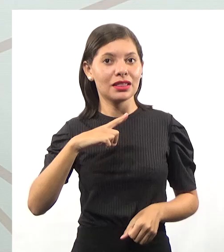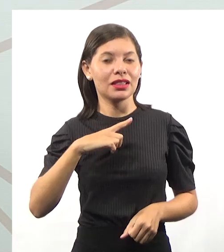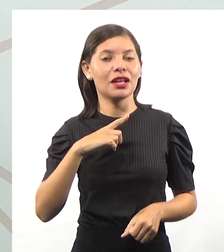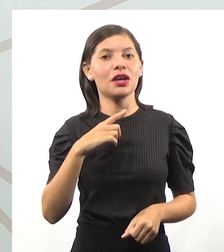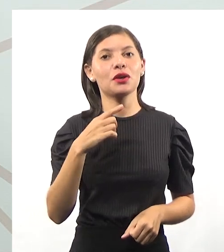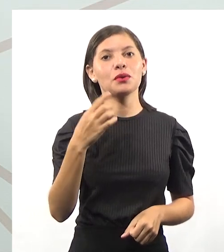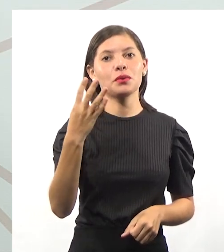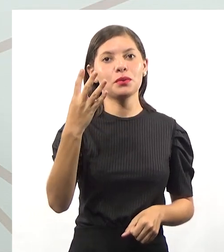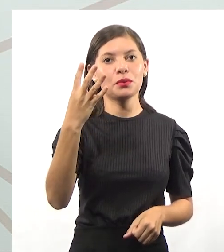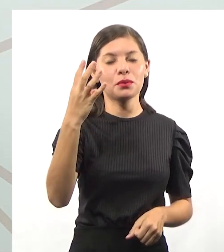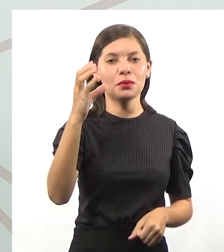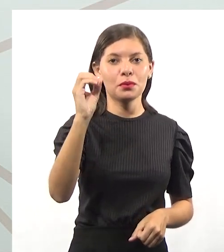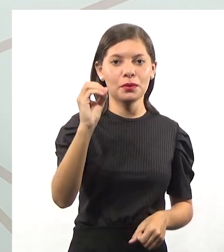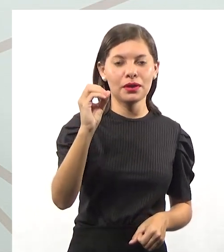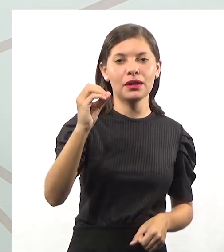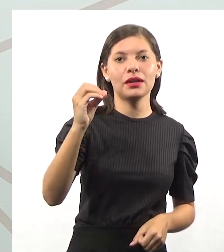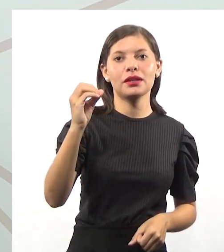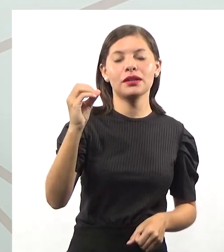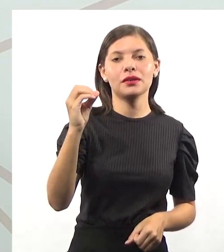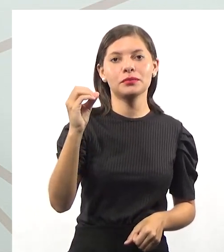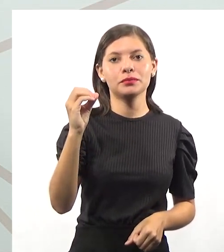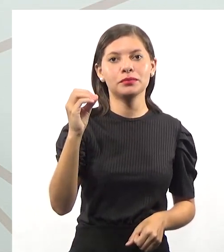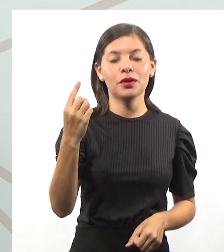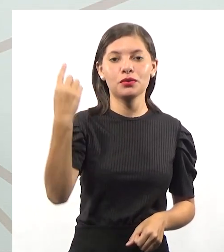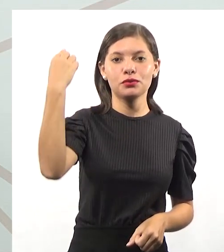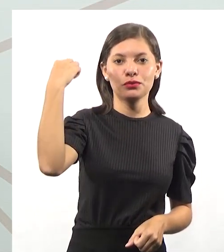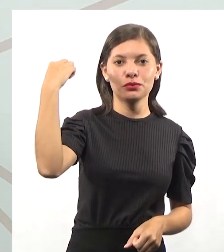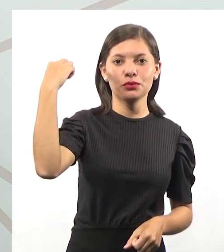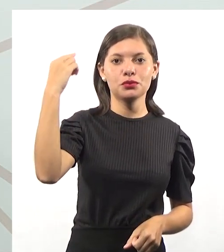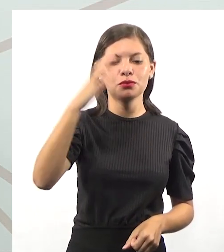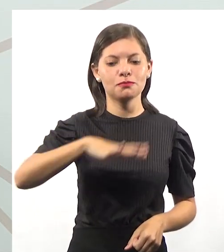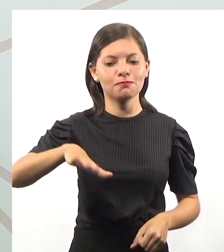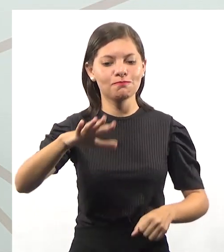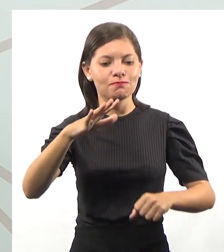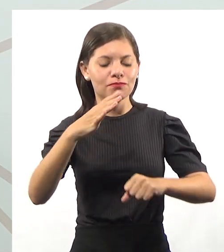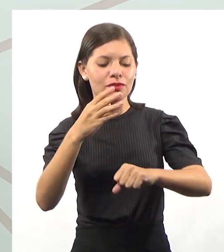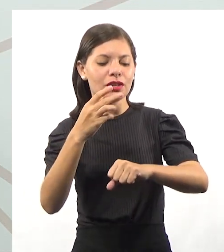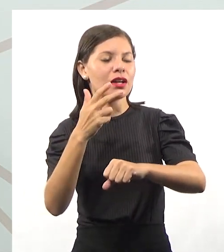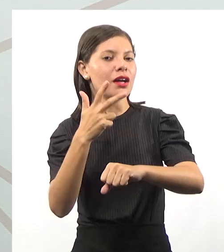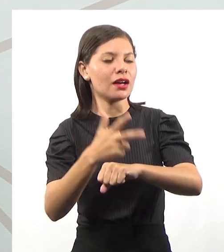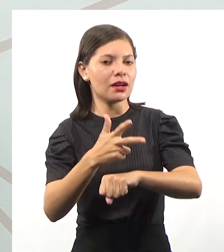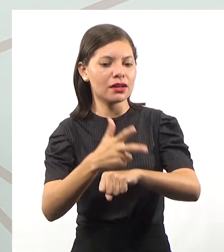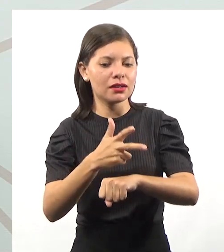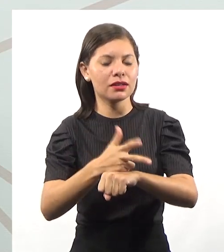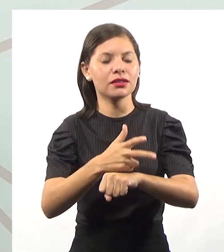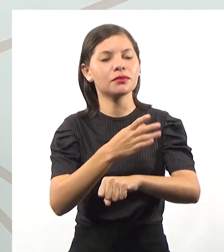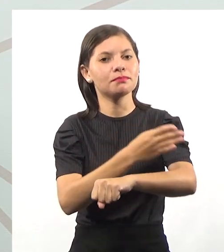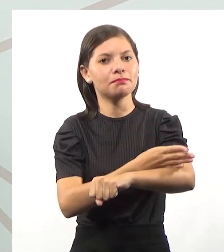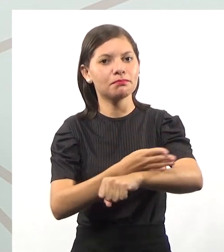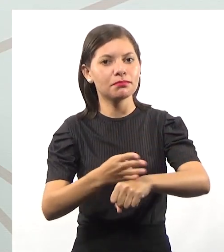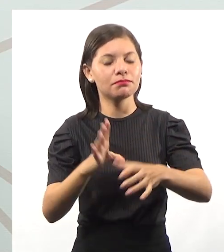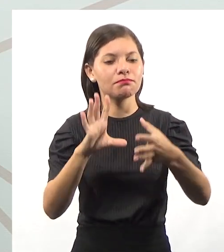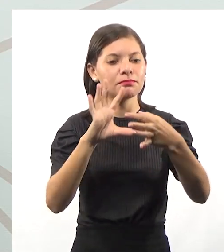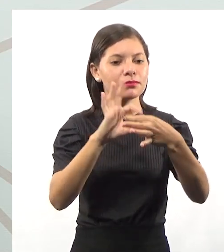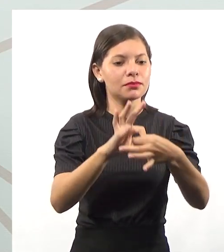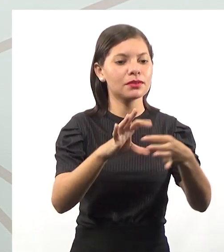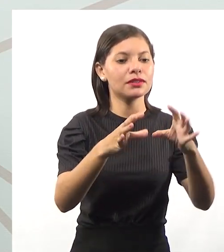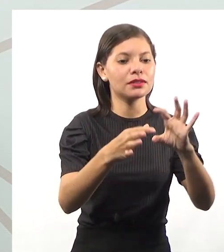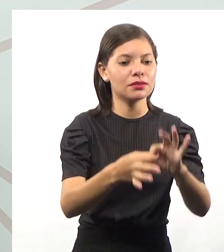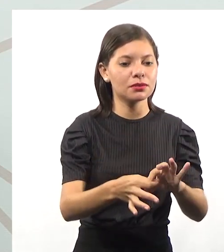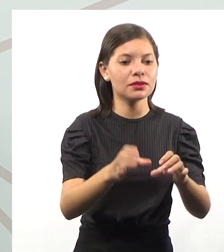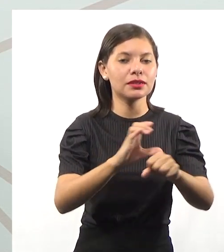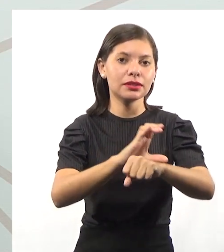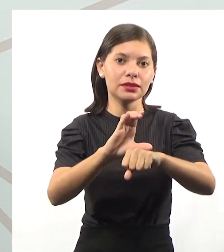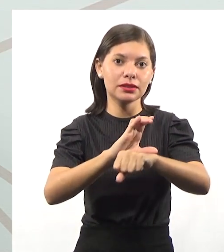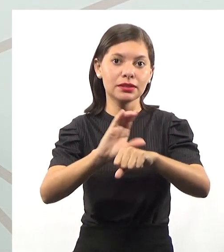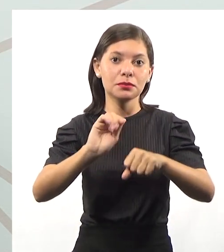40 anos, ao fundo está a plotagem dos estúdios em tons branco com conectores cinzas e o meu sinal